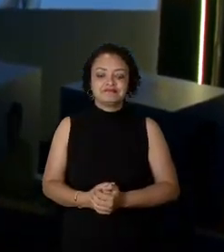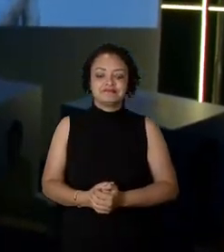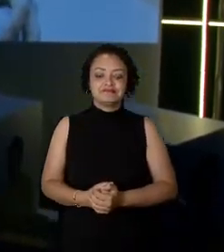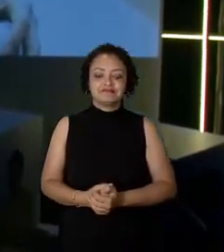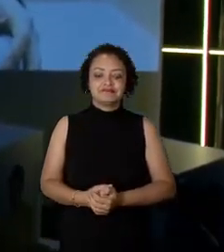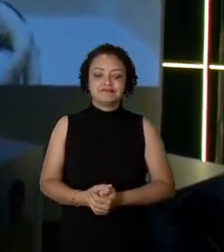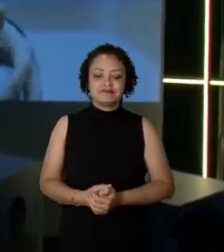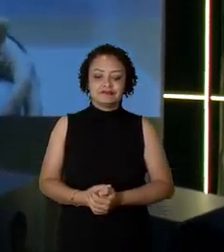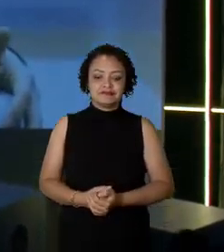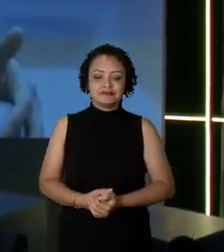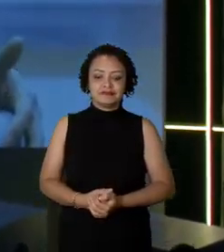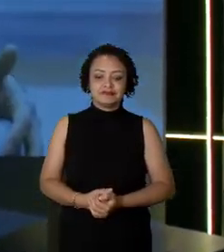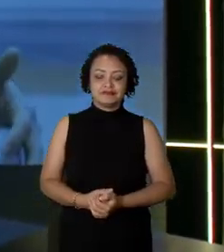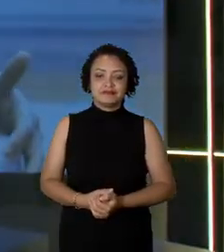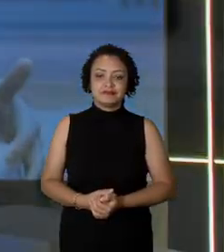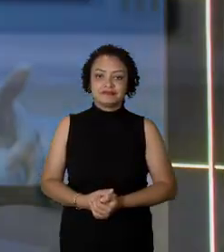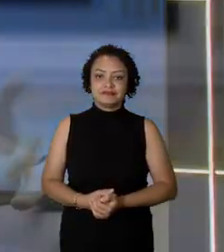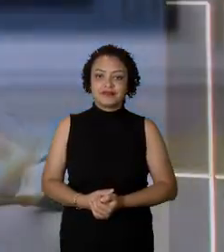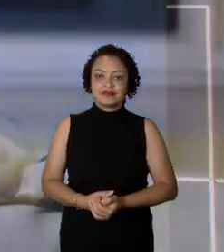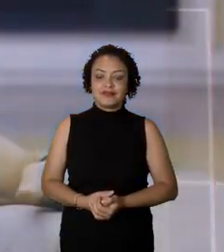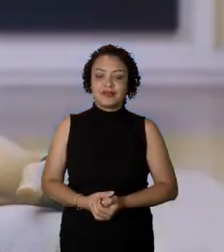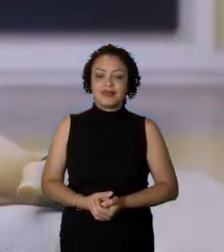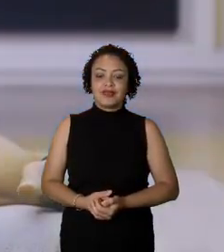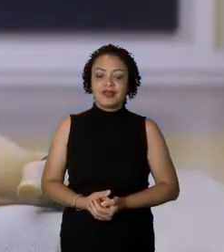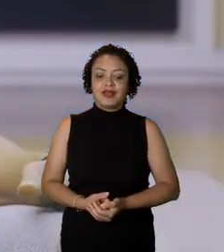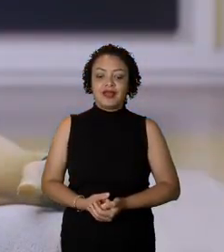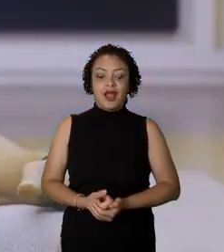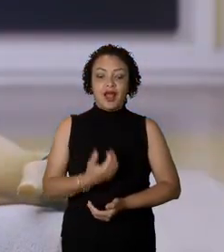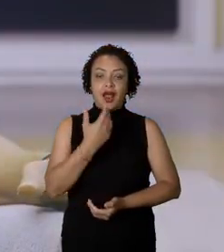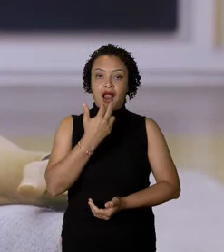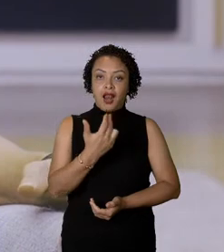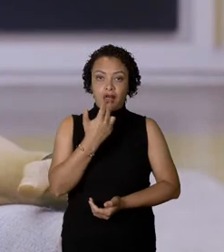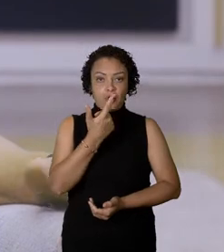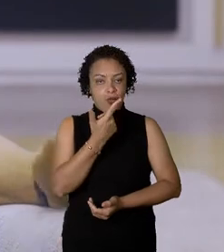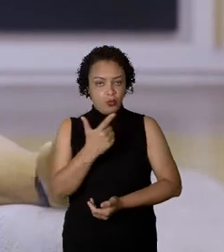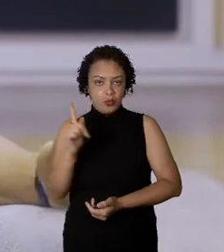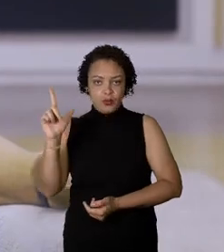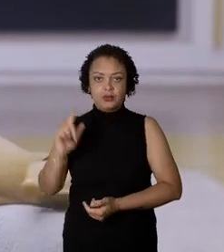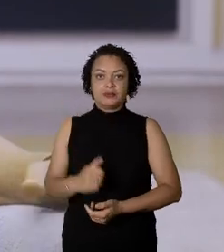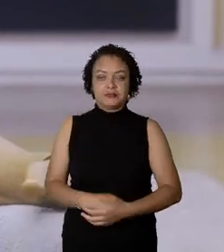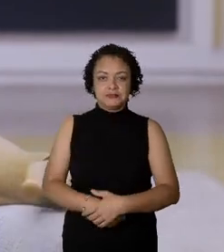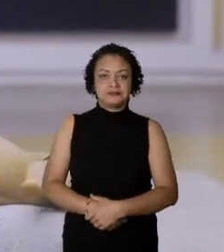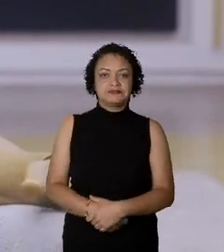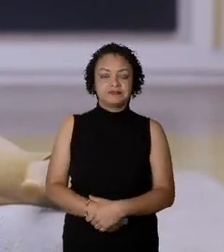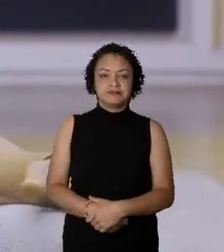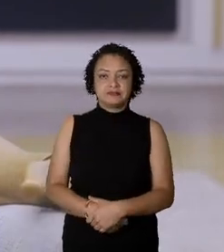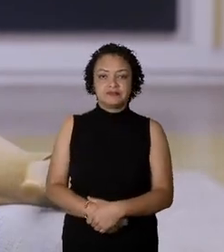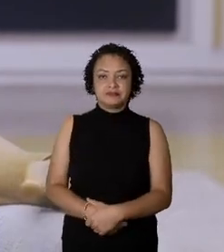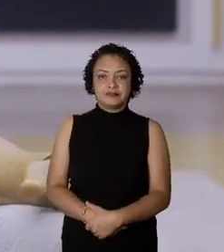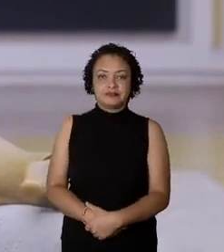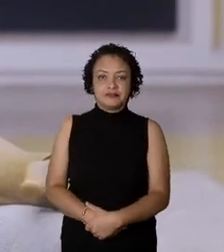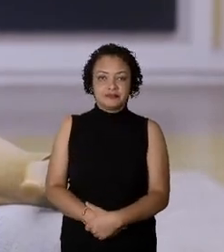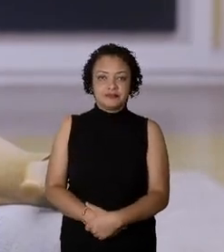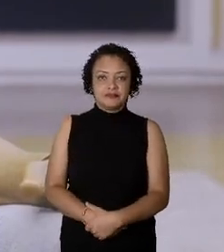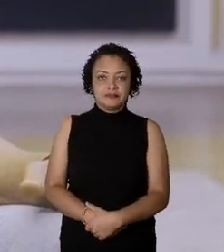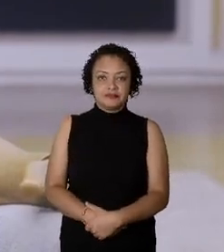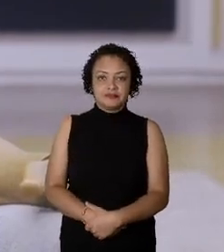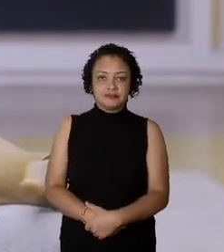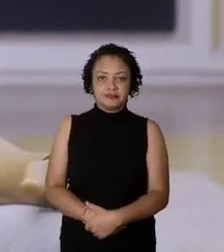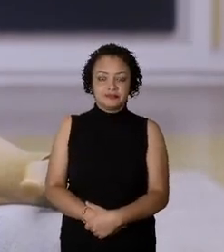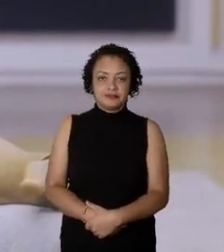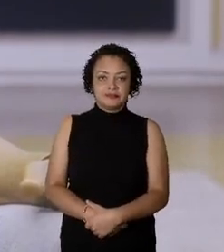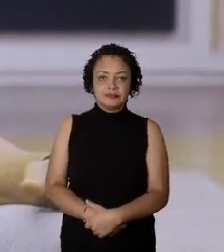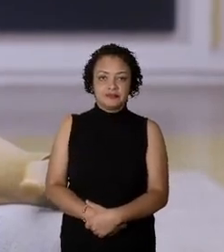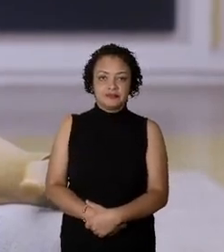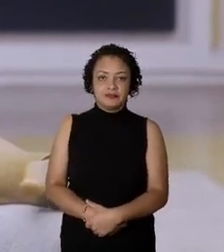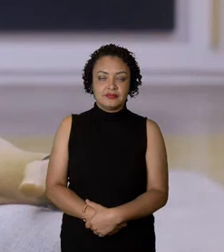closing the ninth edition of Soul for Tomorrow Brazil, Samsung's global program that encourages students and teachers from the public